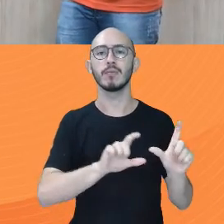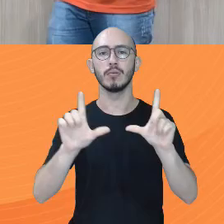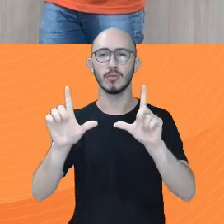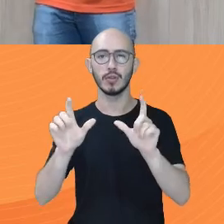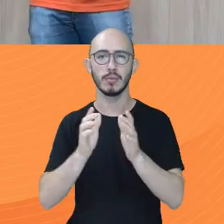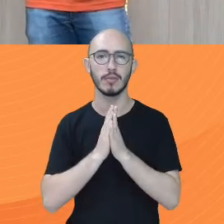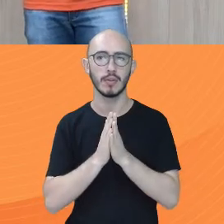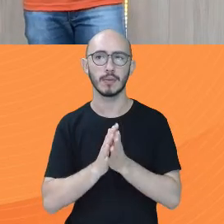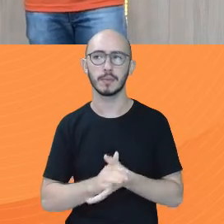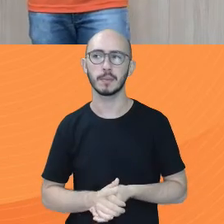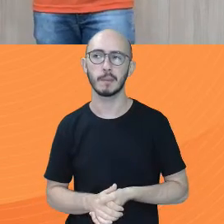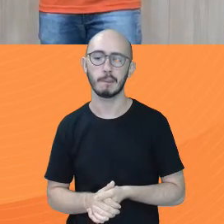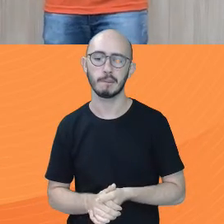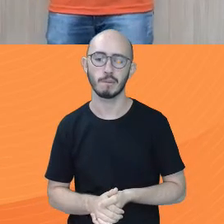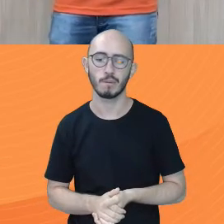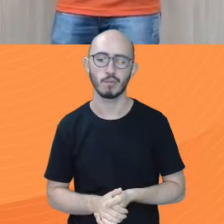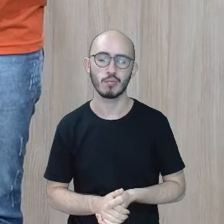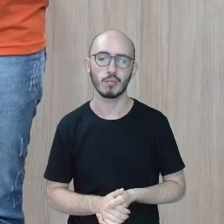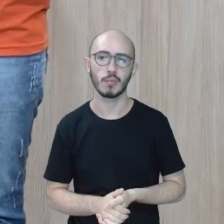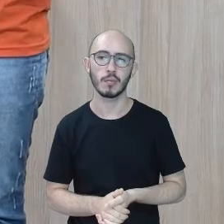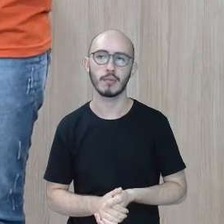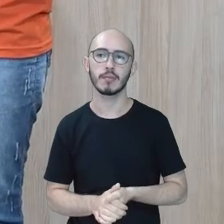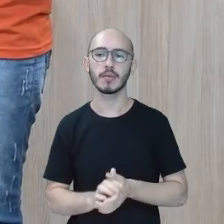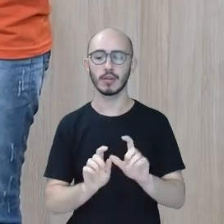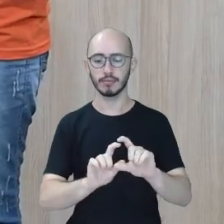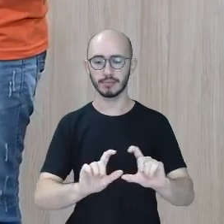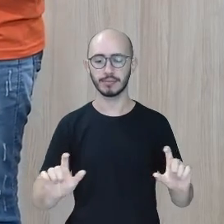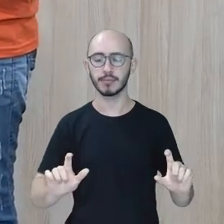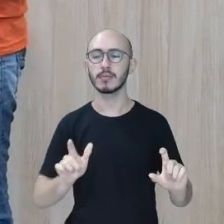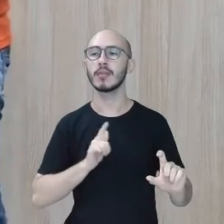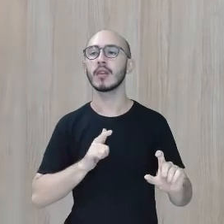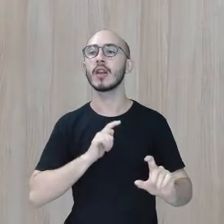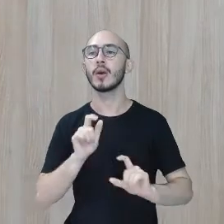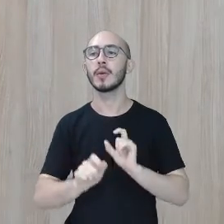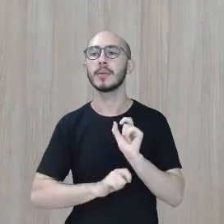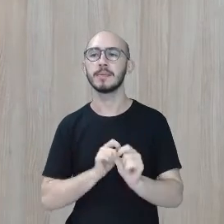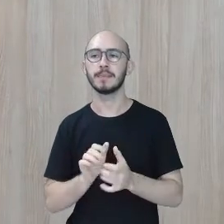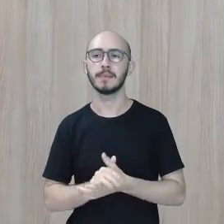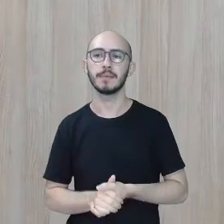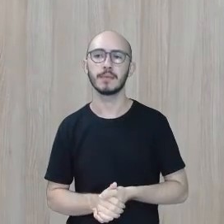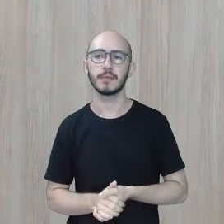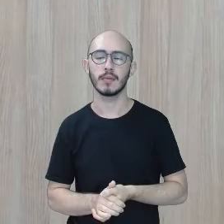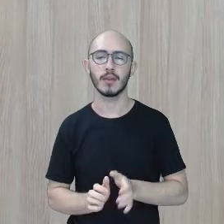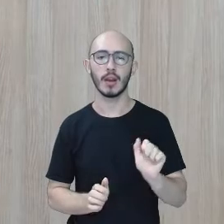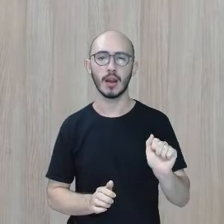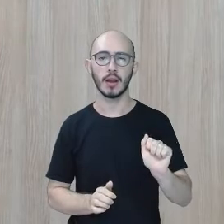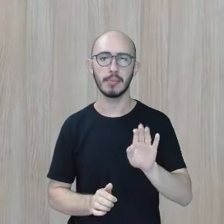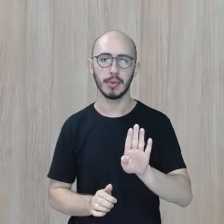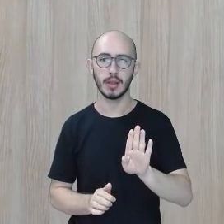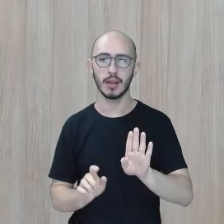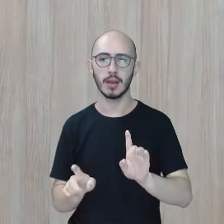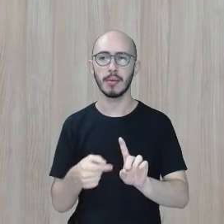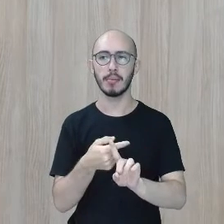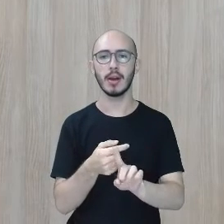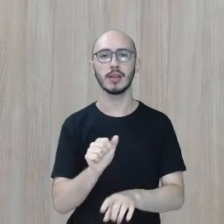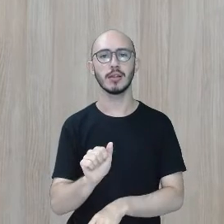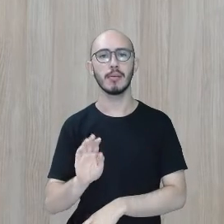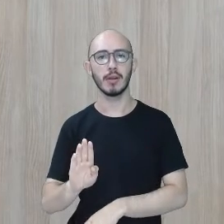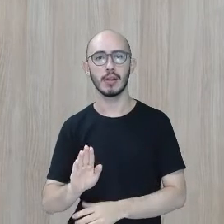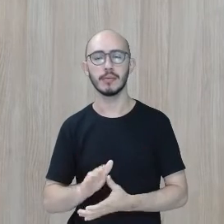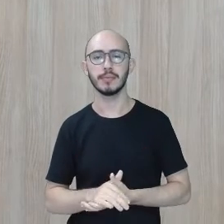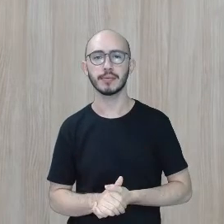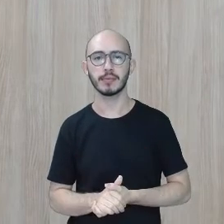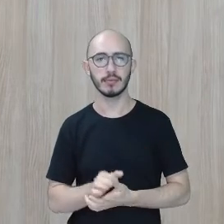aqui, por favor. Então, quer dizer que lá embaixo, a gente tem aqui, ó, o a e o b, mais o a e o